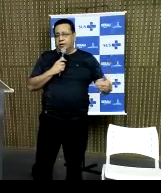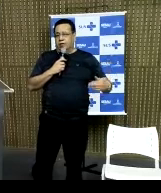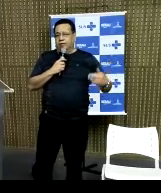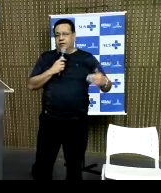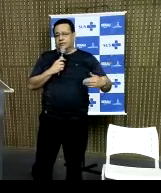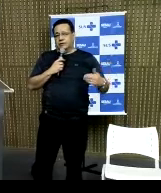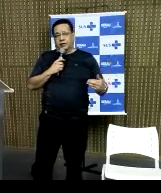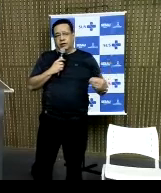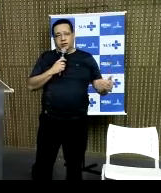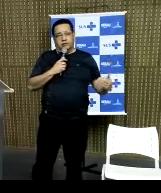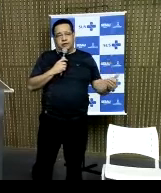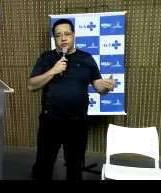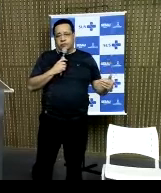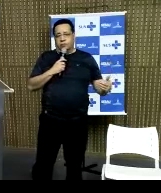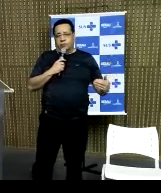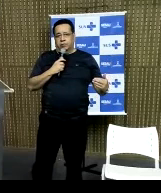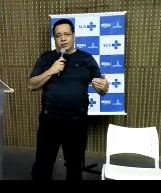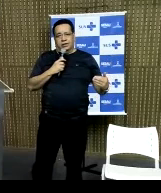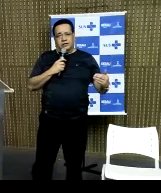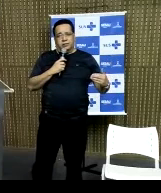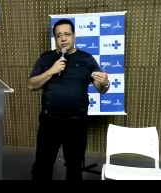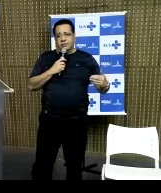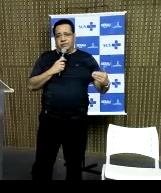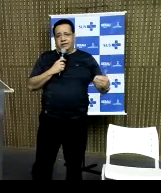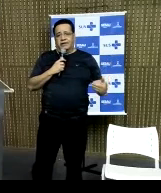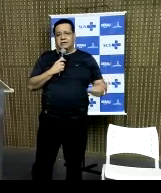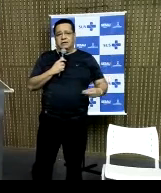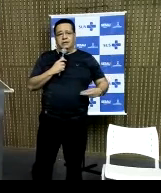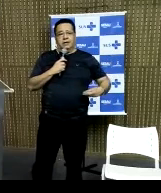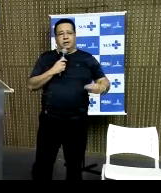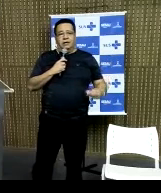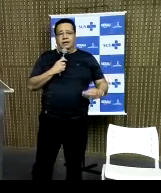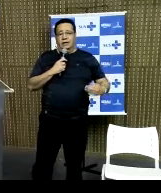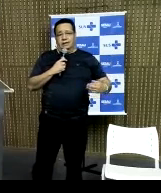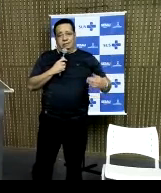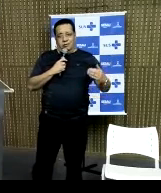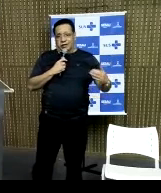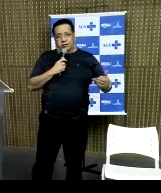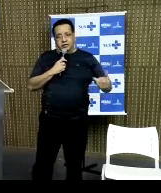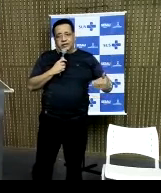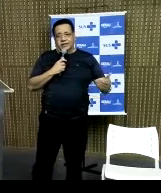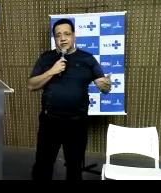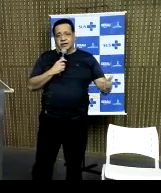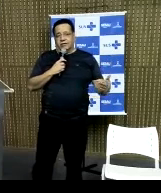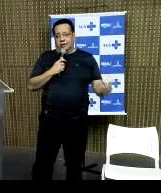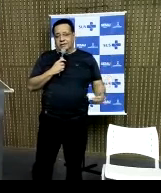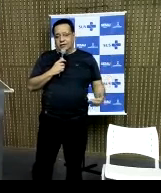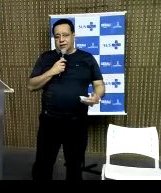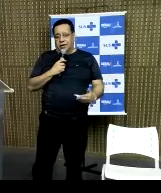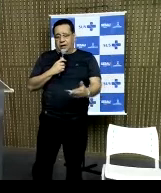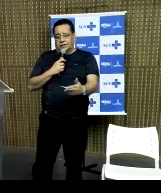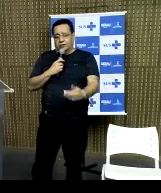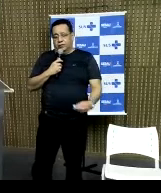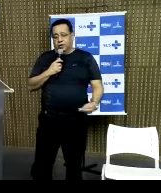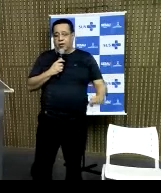monitoramento. Foi um resultado que hoje eu vejo com grande positividade, né? E eu tinha que ressaltar com relação a